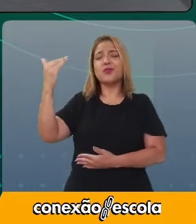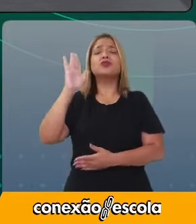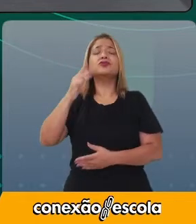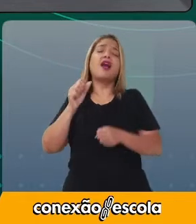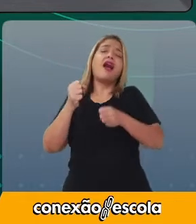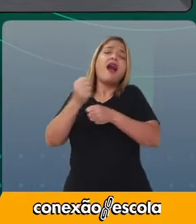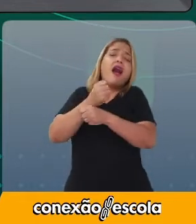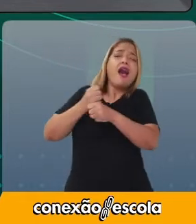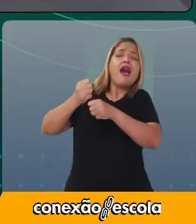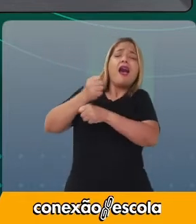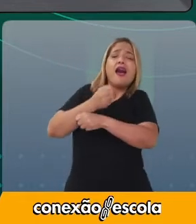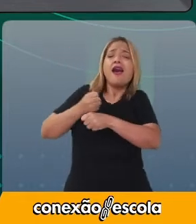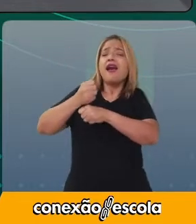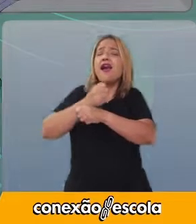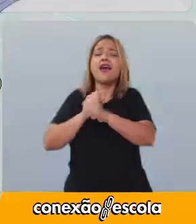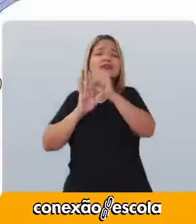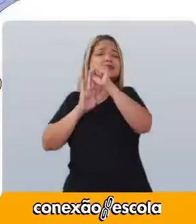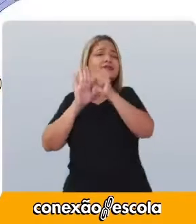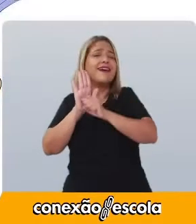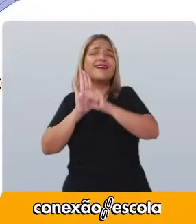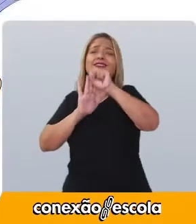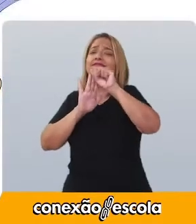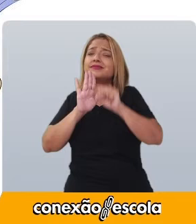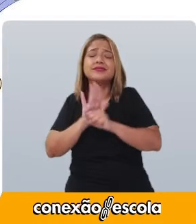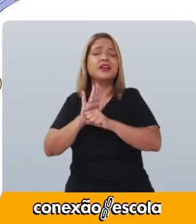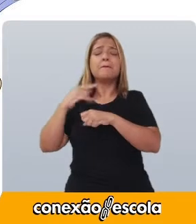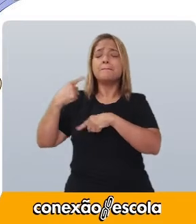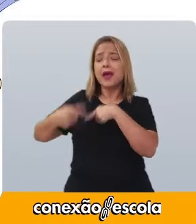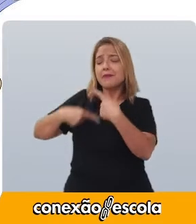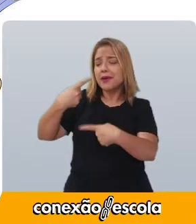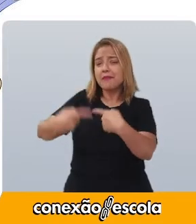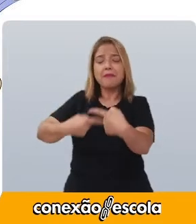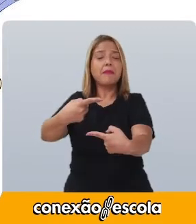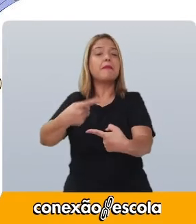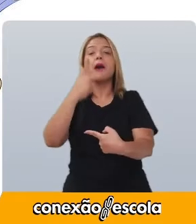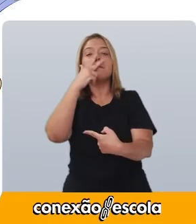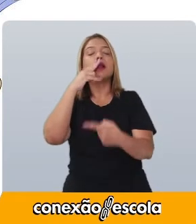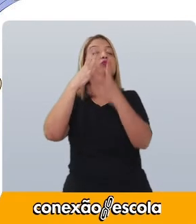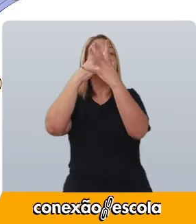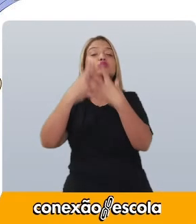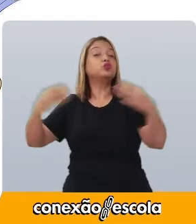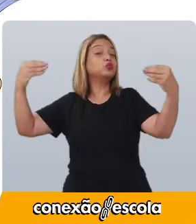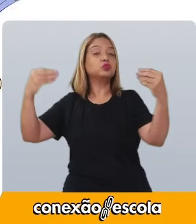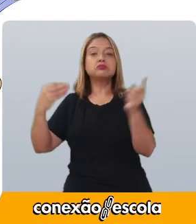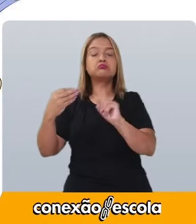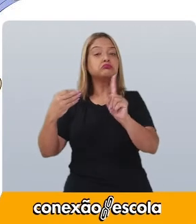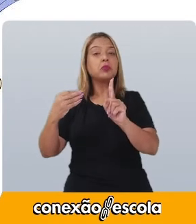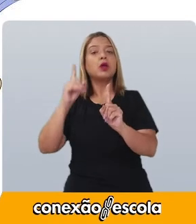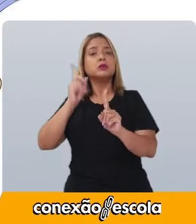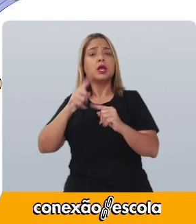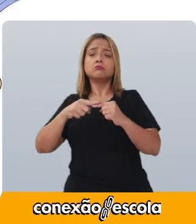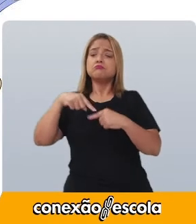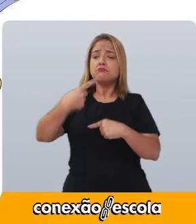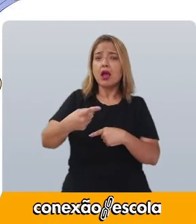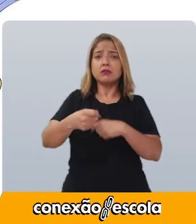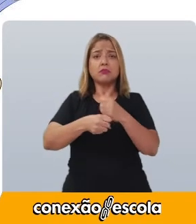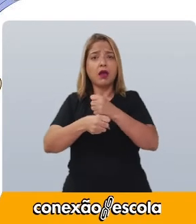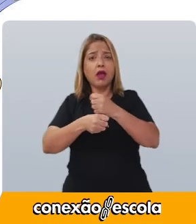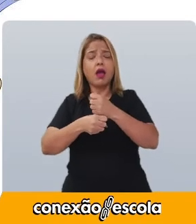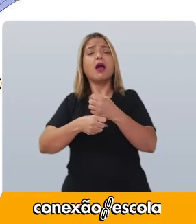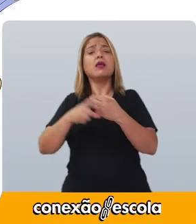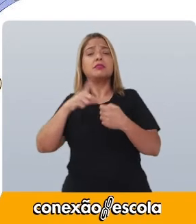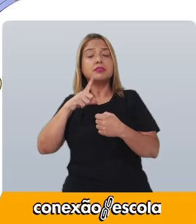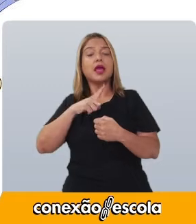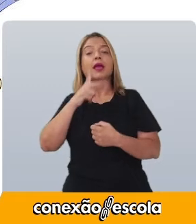não conseguem destruir e que a cada geração são redescobertos e voltam